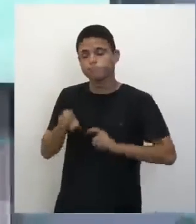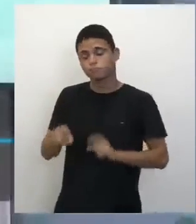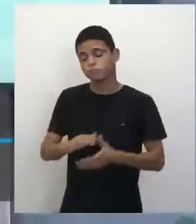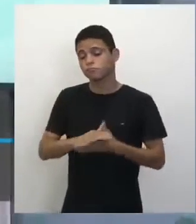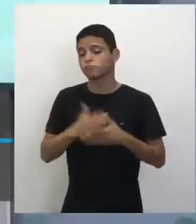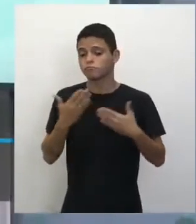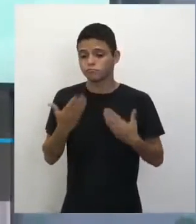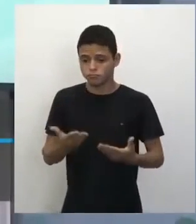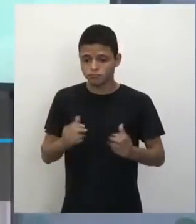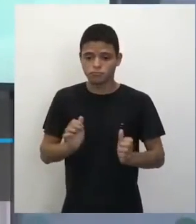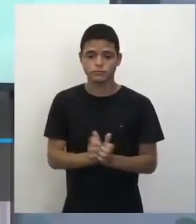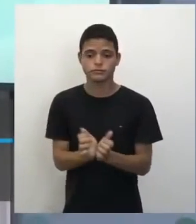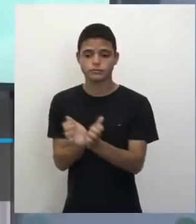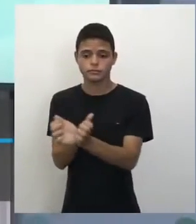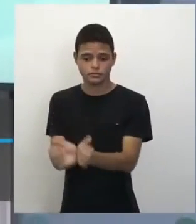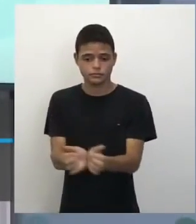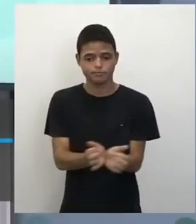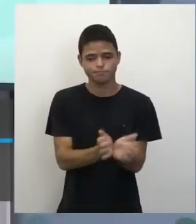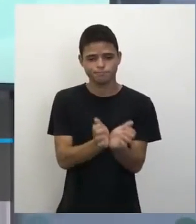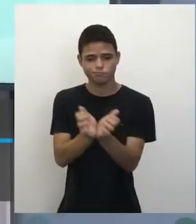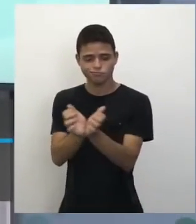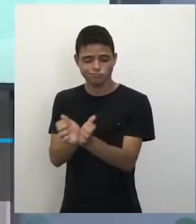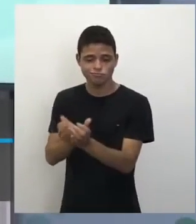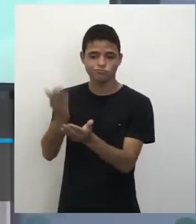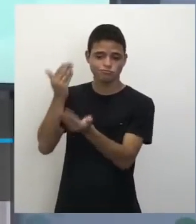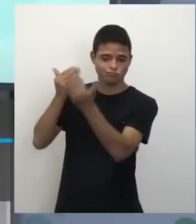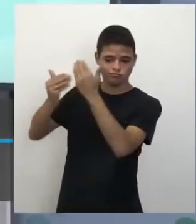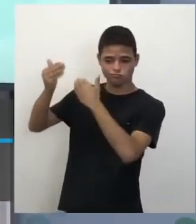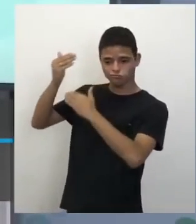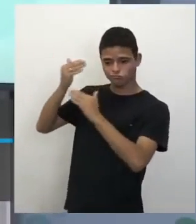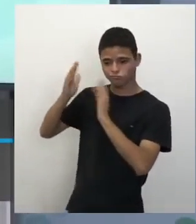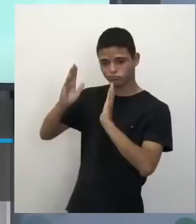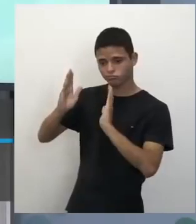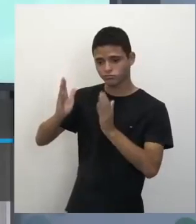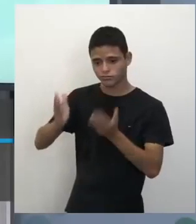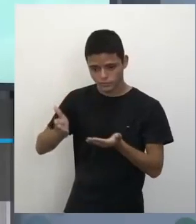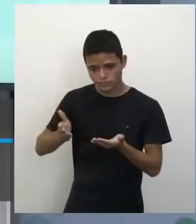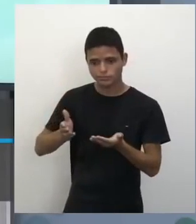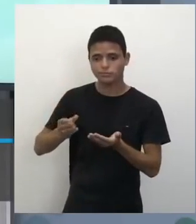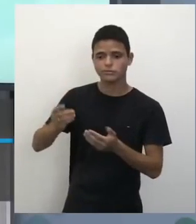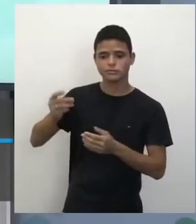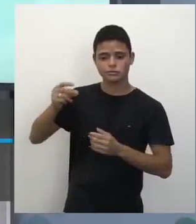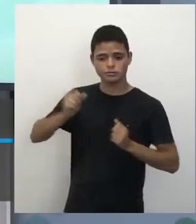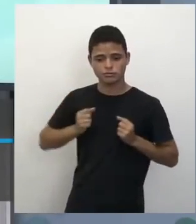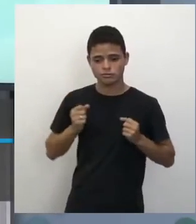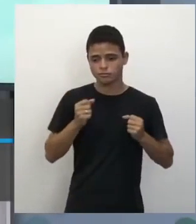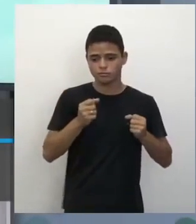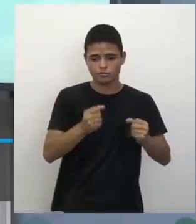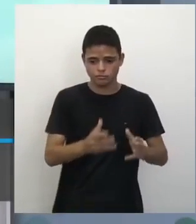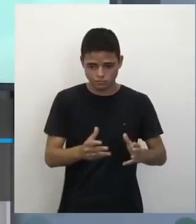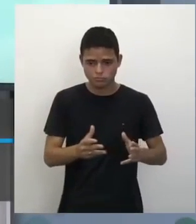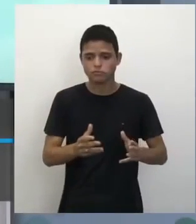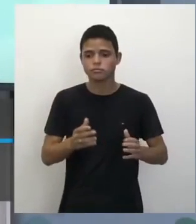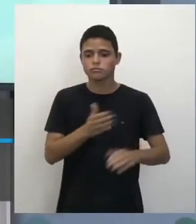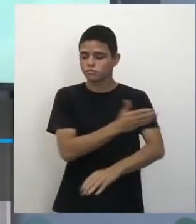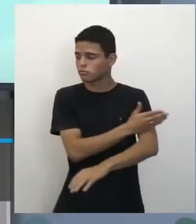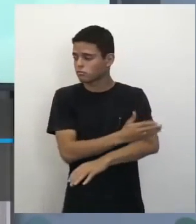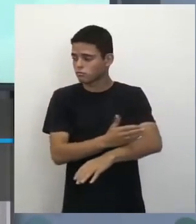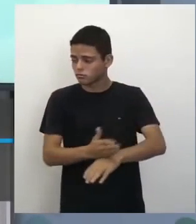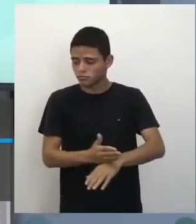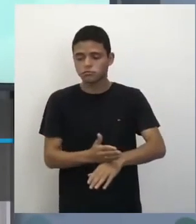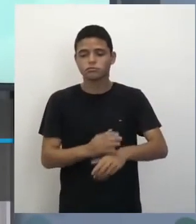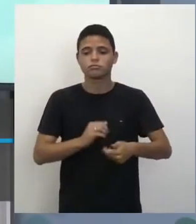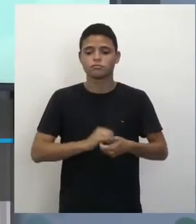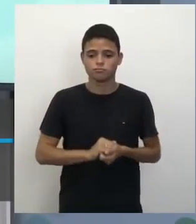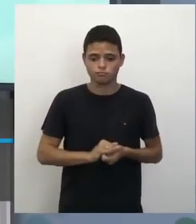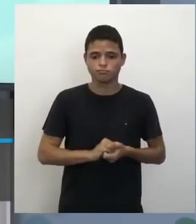Galerinha, a escravidão, ela foi uma prática comum no mundo antigo. Desde a história antiga, quando